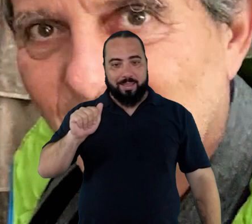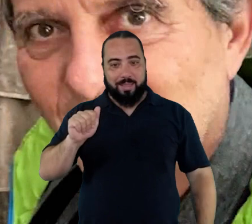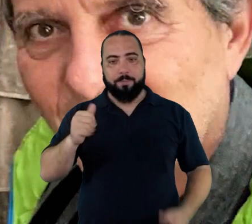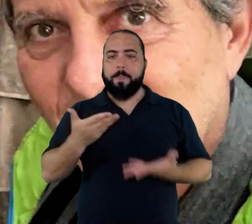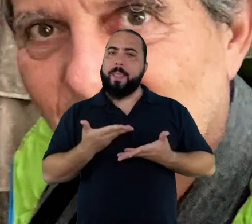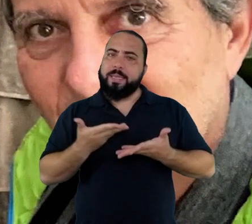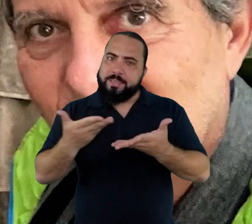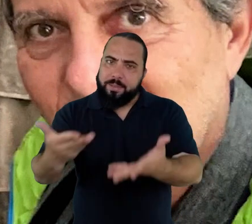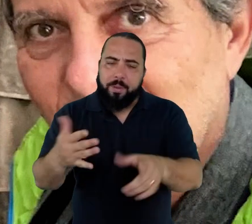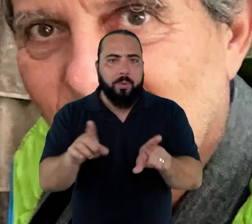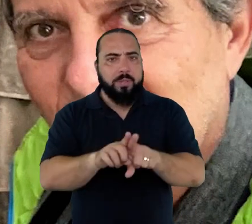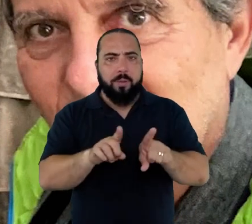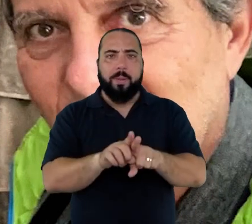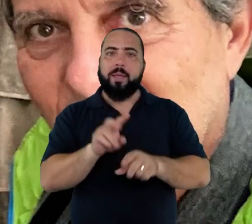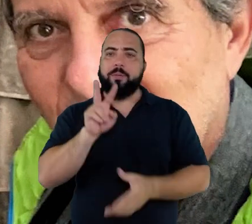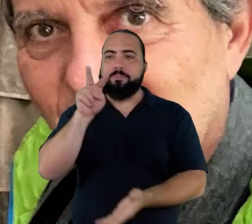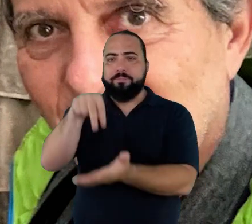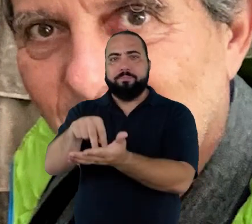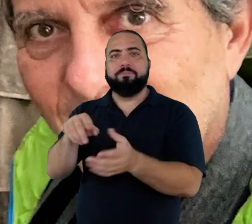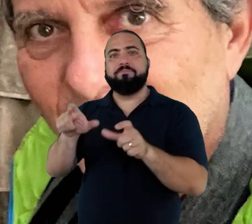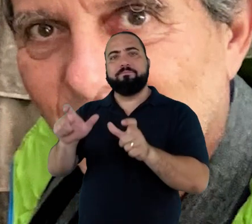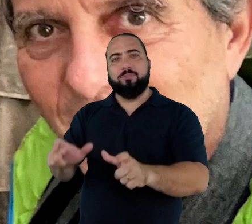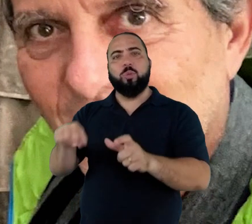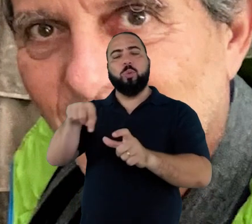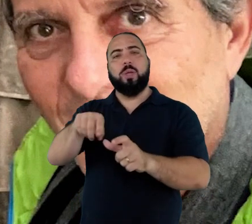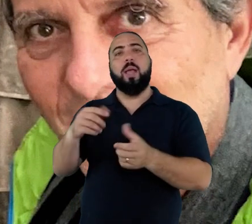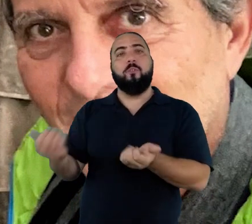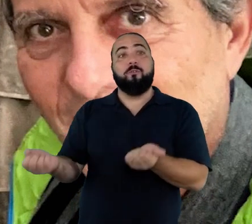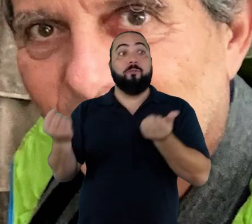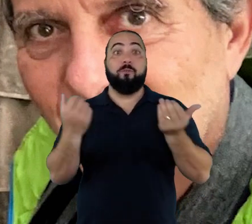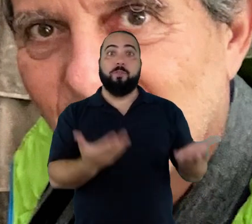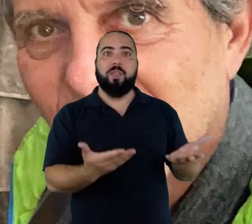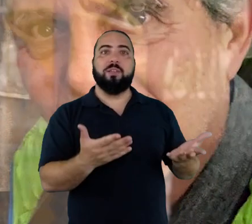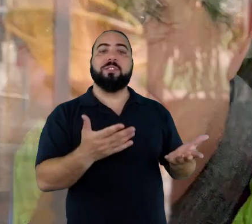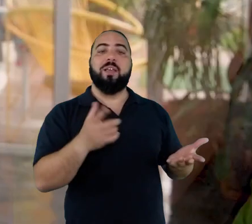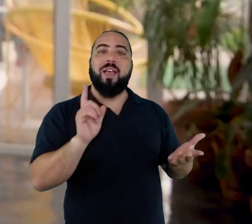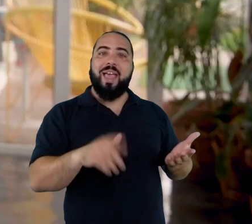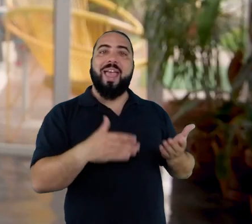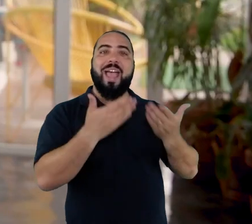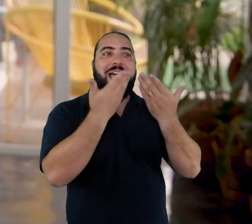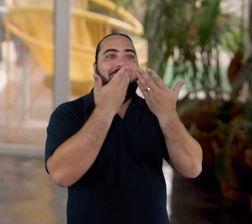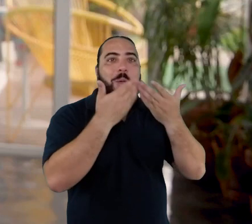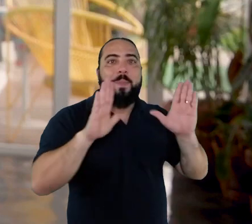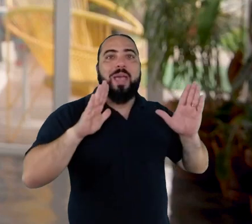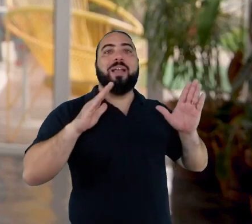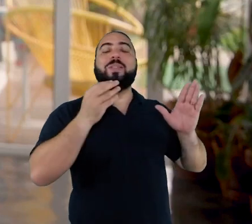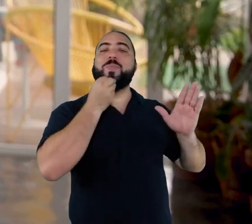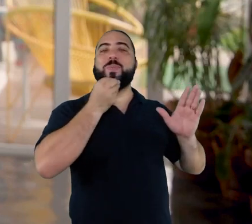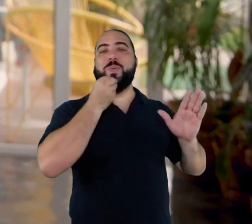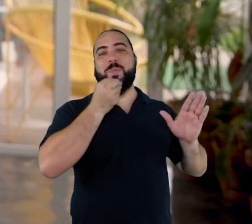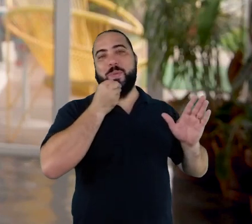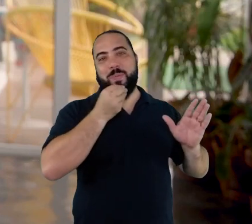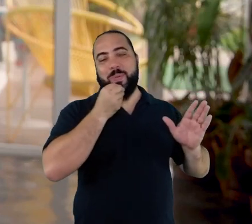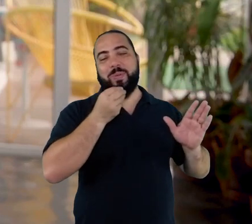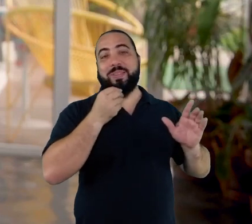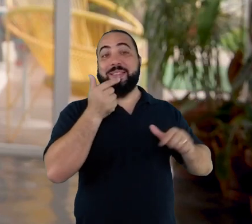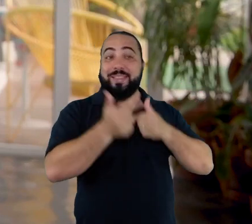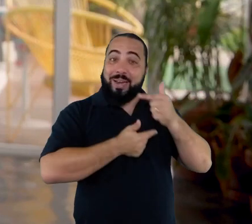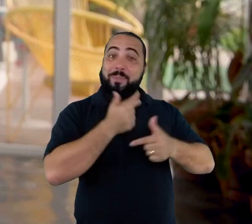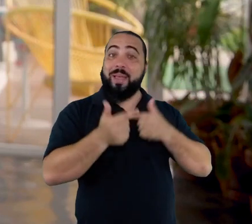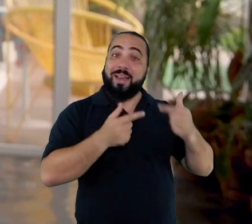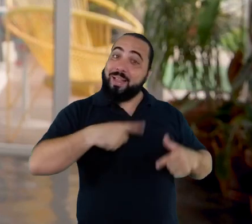que nos recebeu ali, né, e que nos ofereceu essa janela de oportunidade